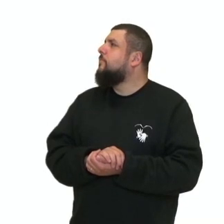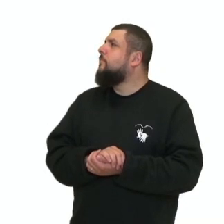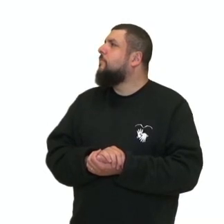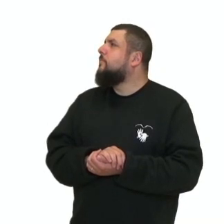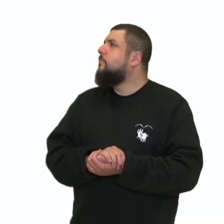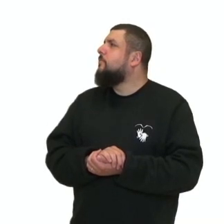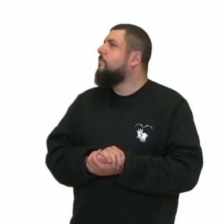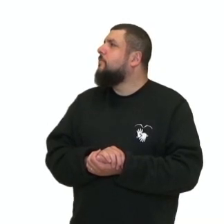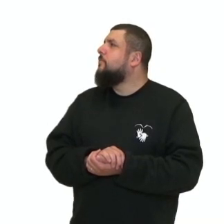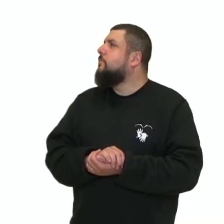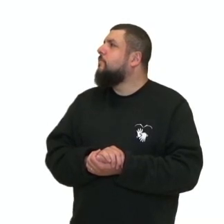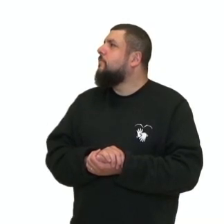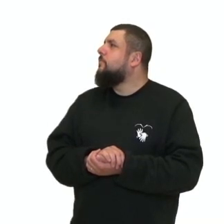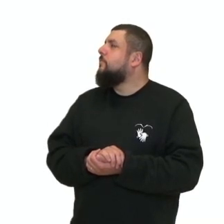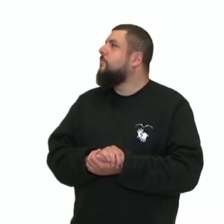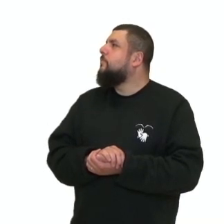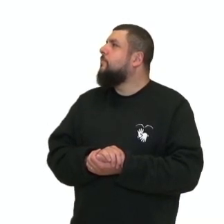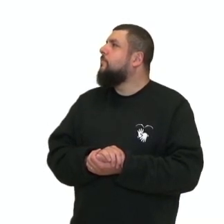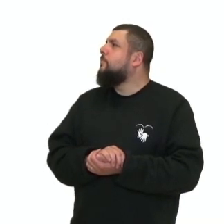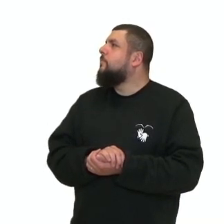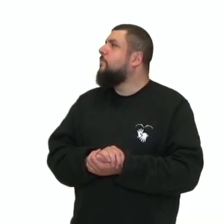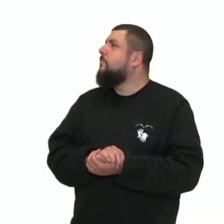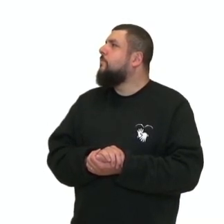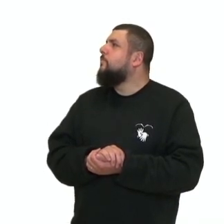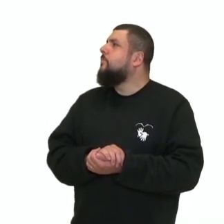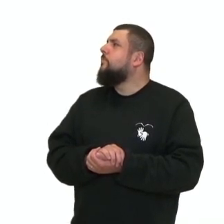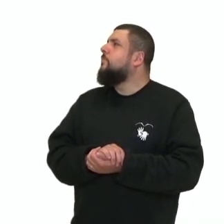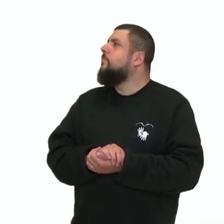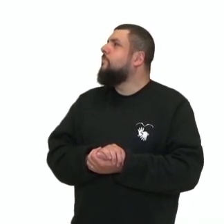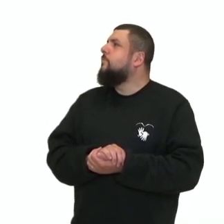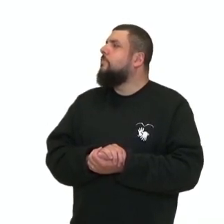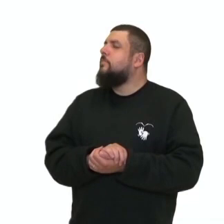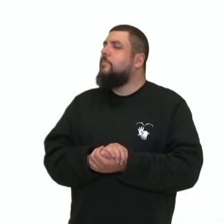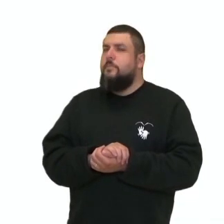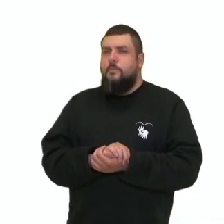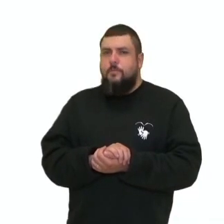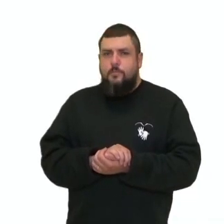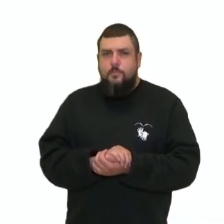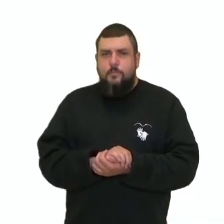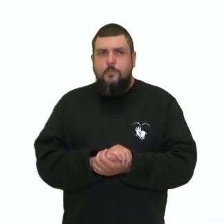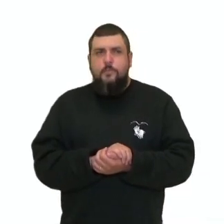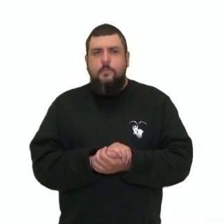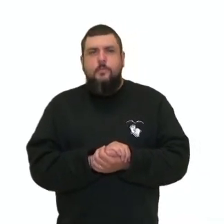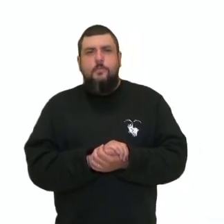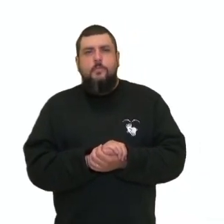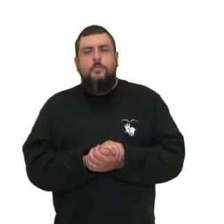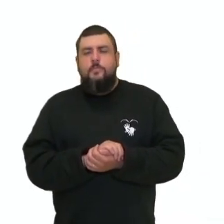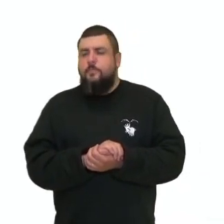estudamos sequências, onde a ordem também é importante. Observe algumas.